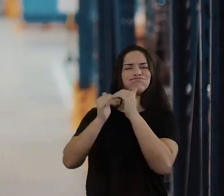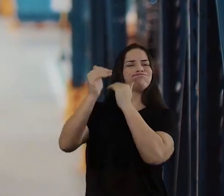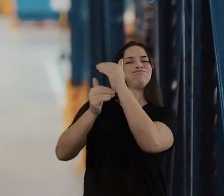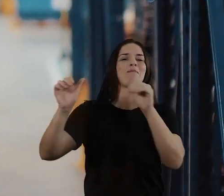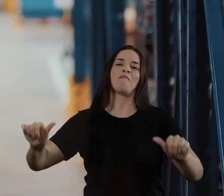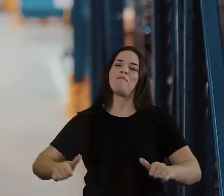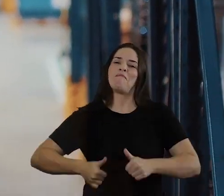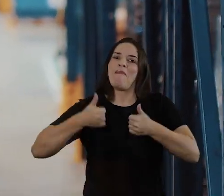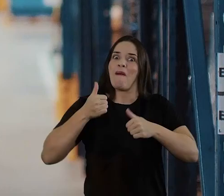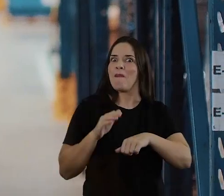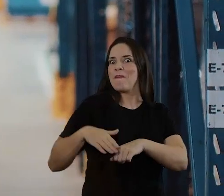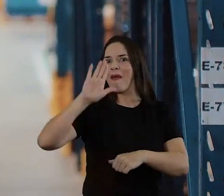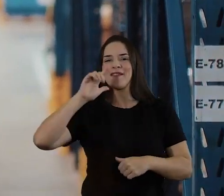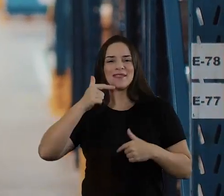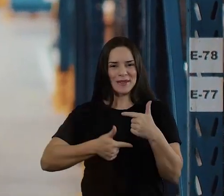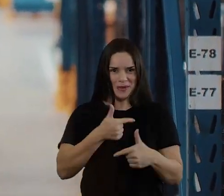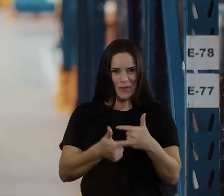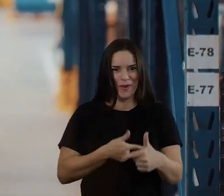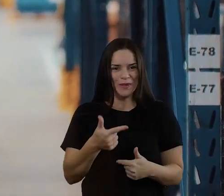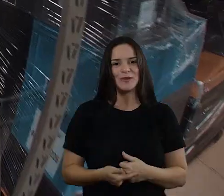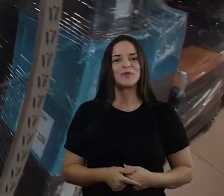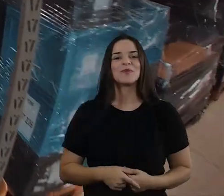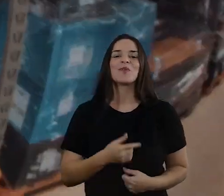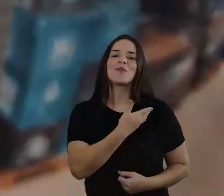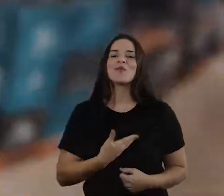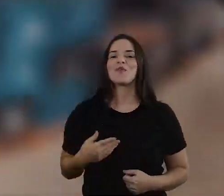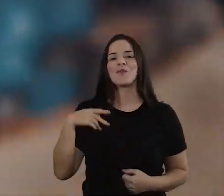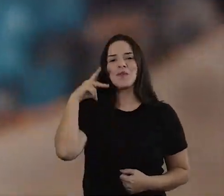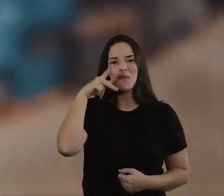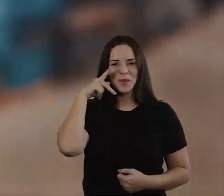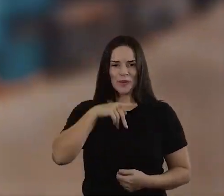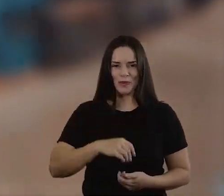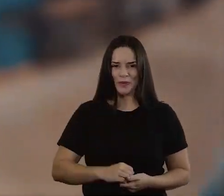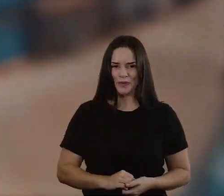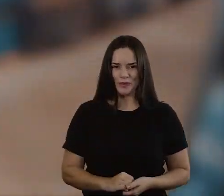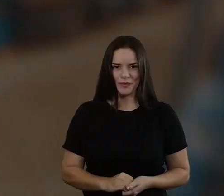e avanço a gente produz e ganha muito mais Governo da Paraíba